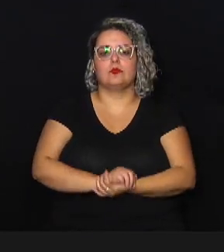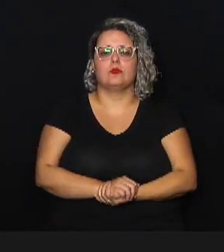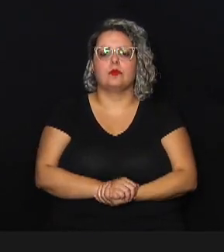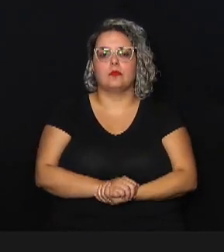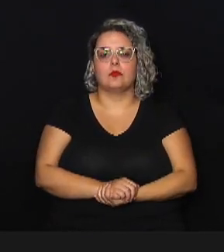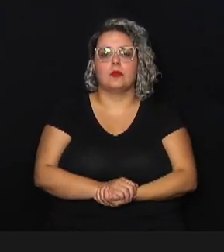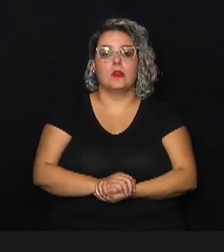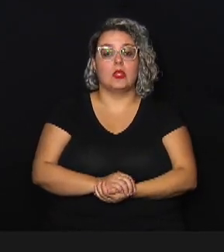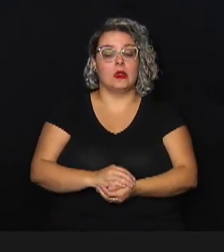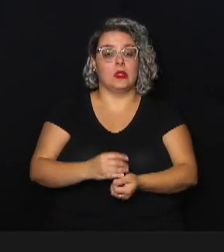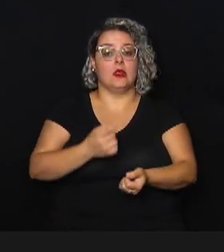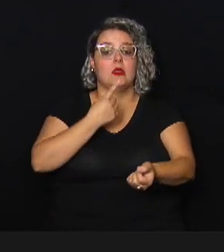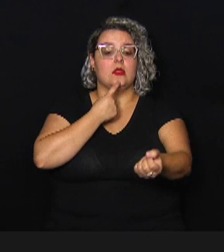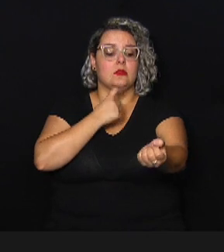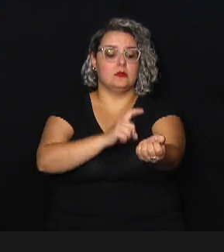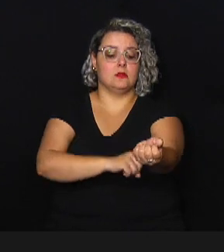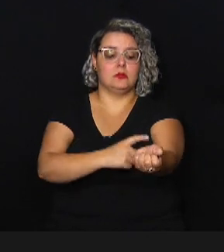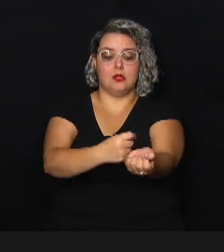quando a gente